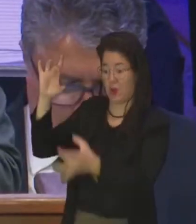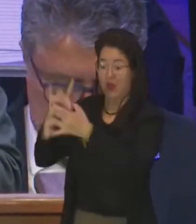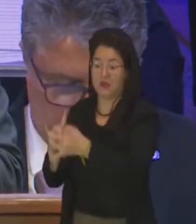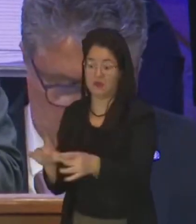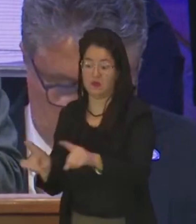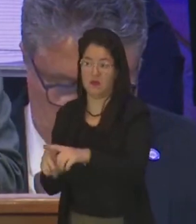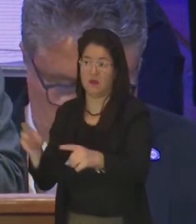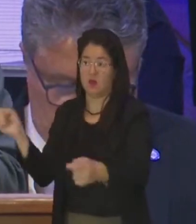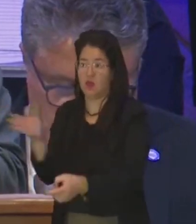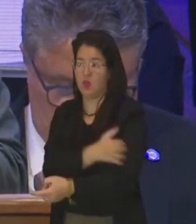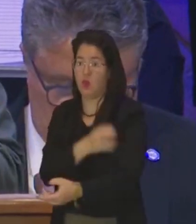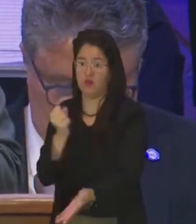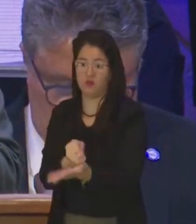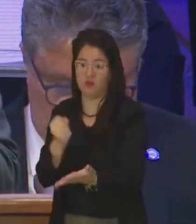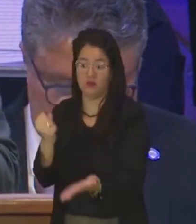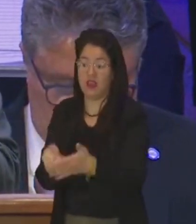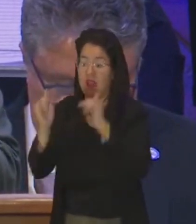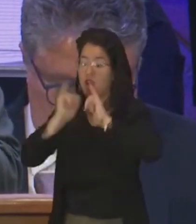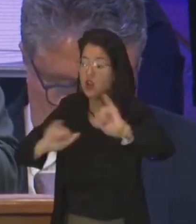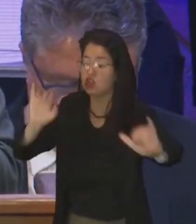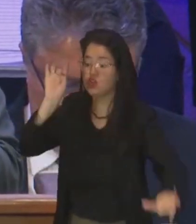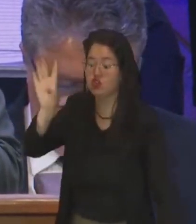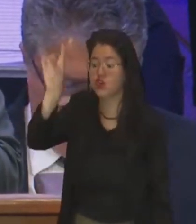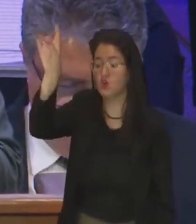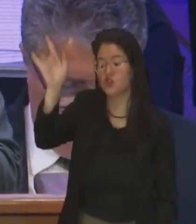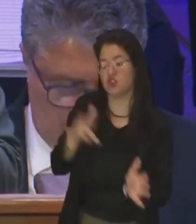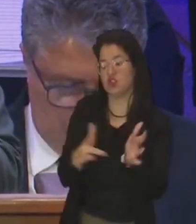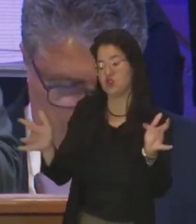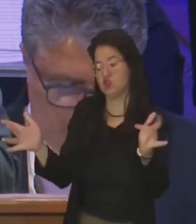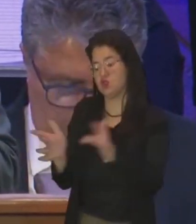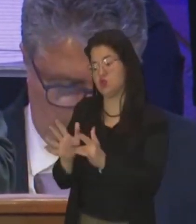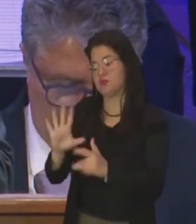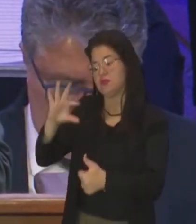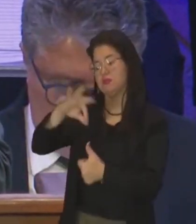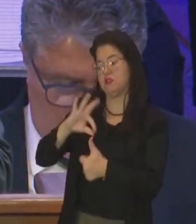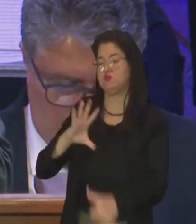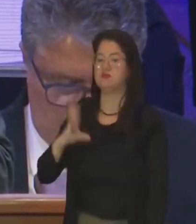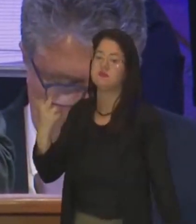Testamento, anunciar que só Jesus Cristo salva.